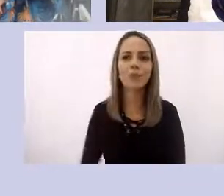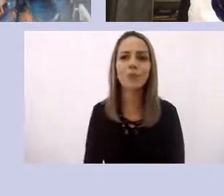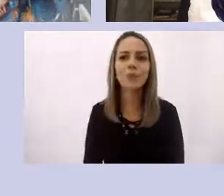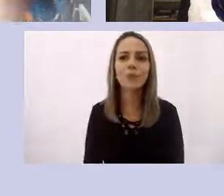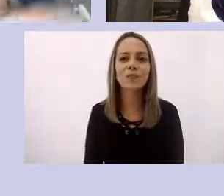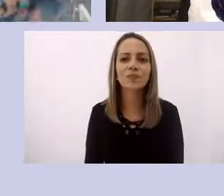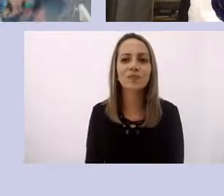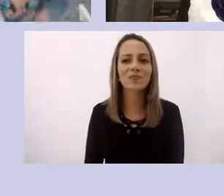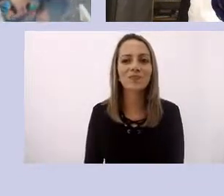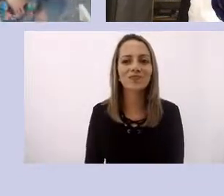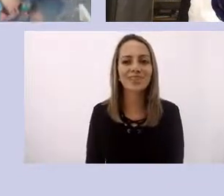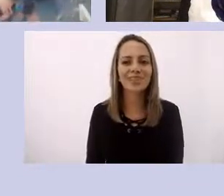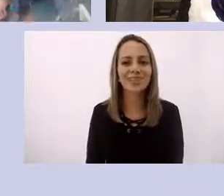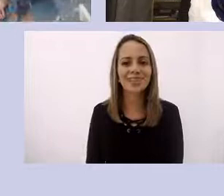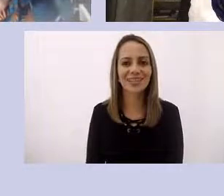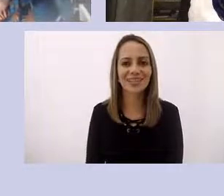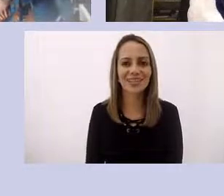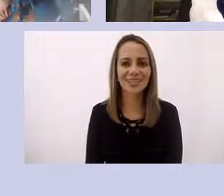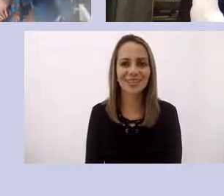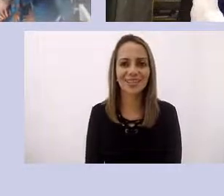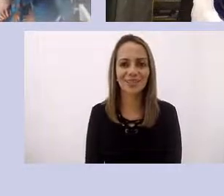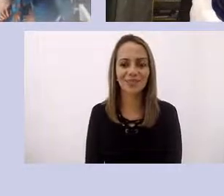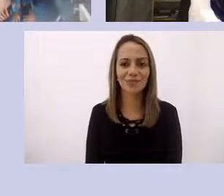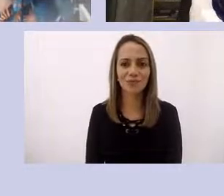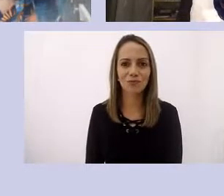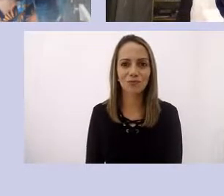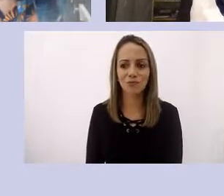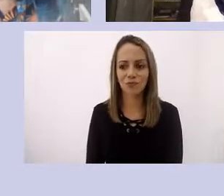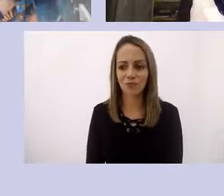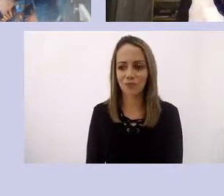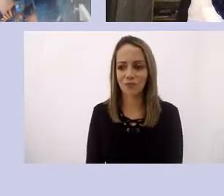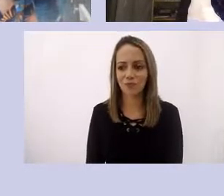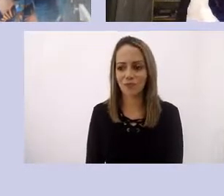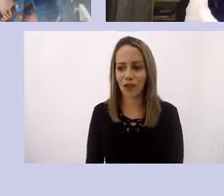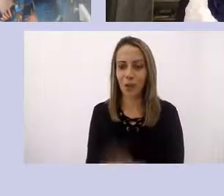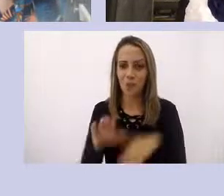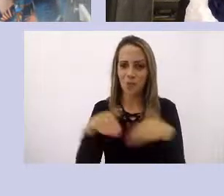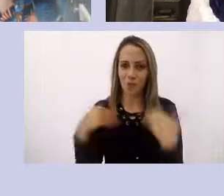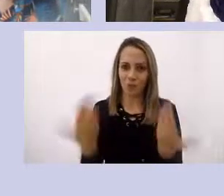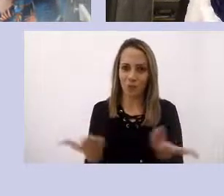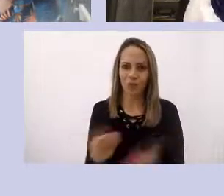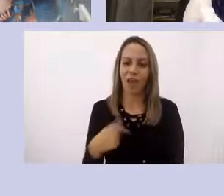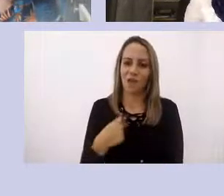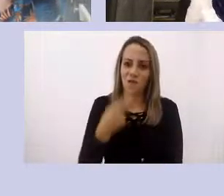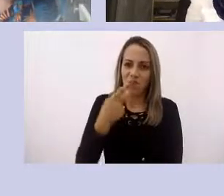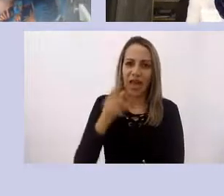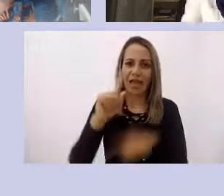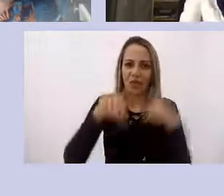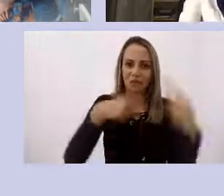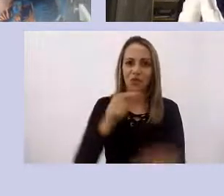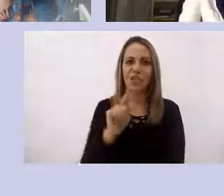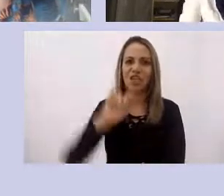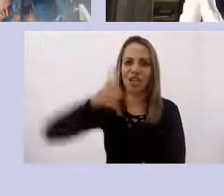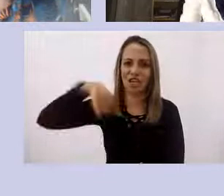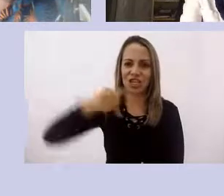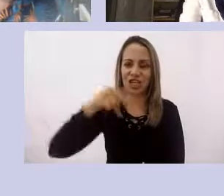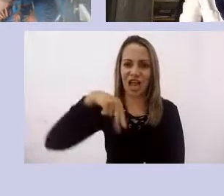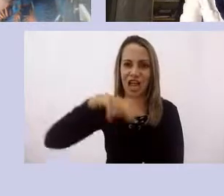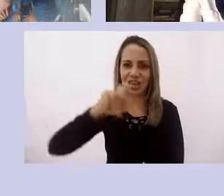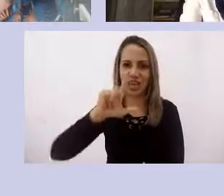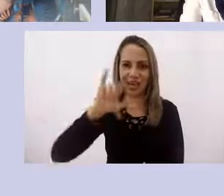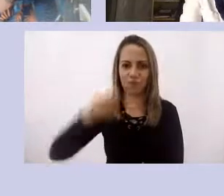Bom, eu falo aí, depois ela vai. Eu queria agradecer a todos, agradecer a equipe,